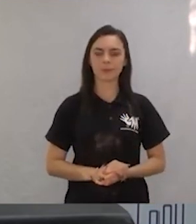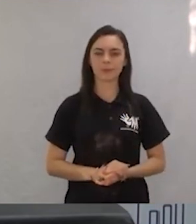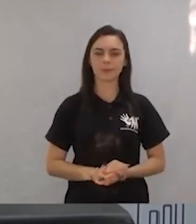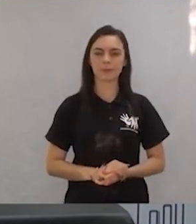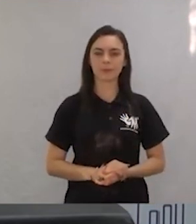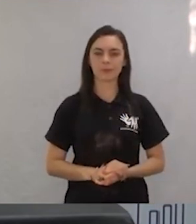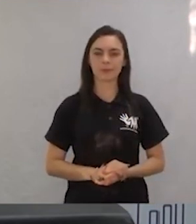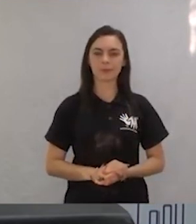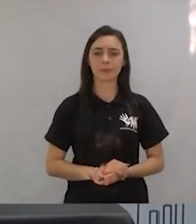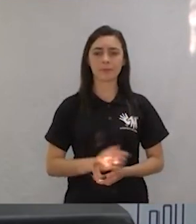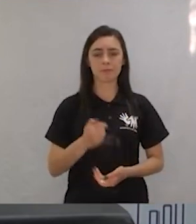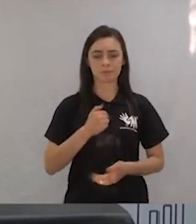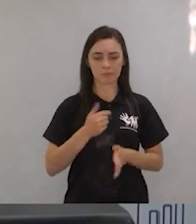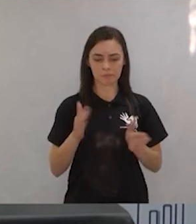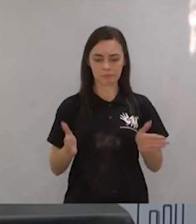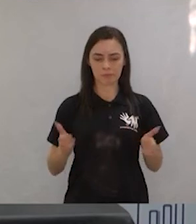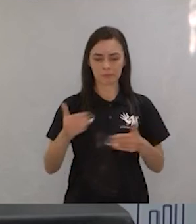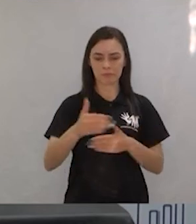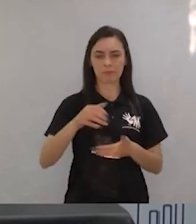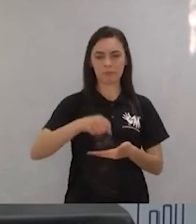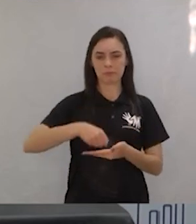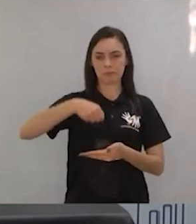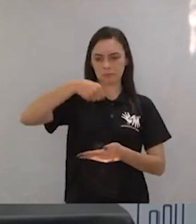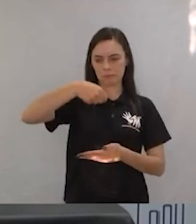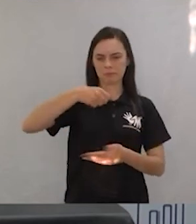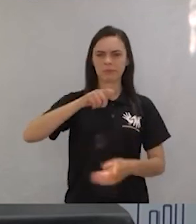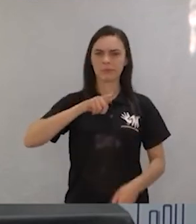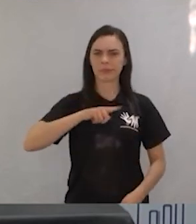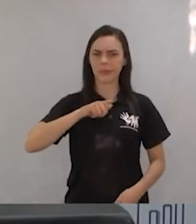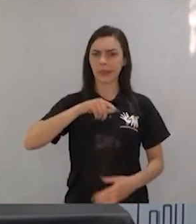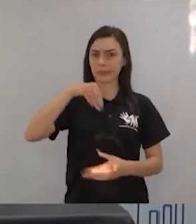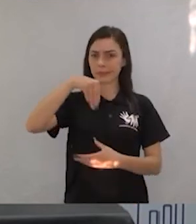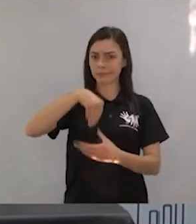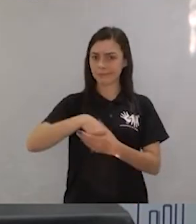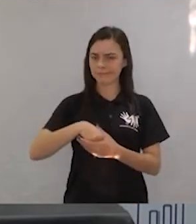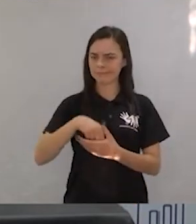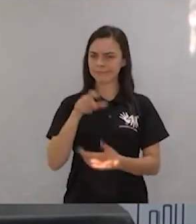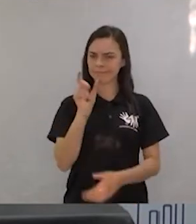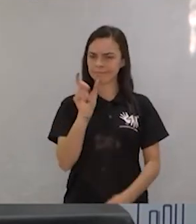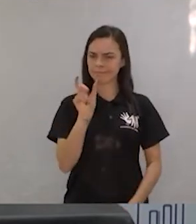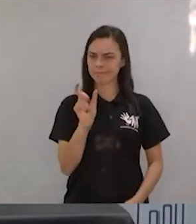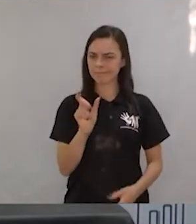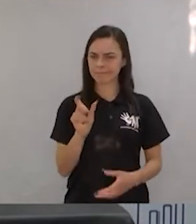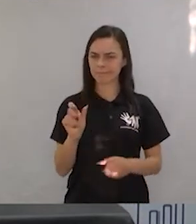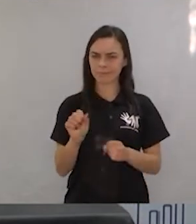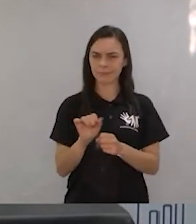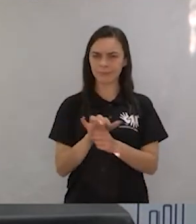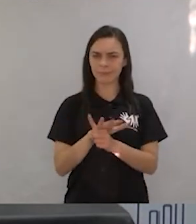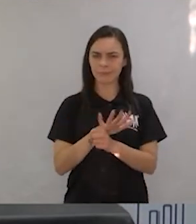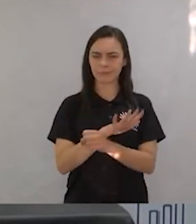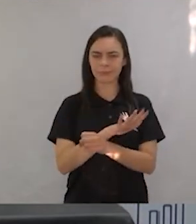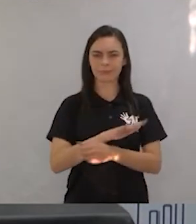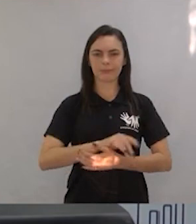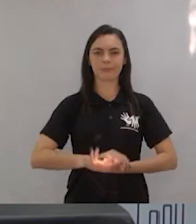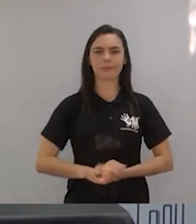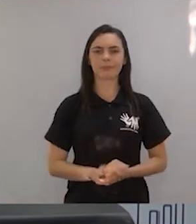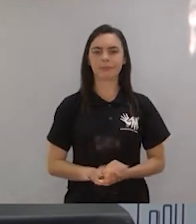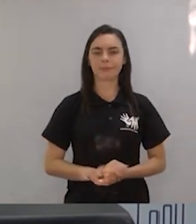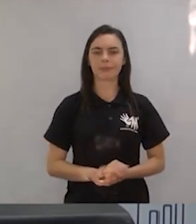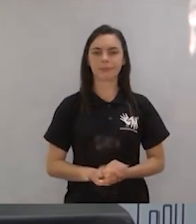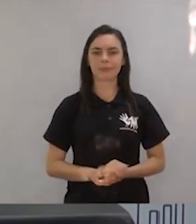Tenho aqui um baú. Um baú cheinho de palavras.